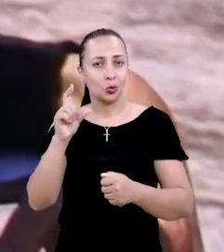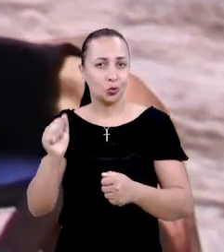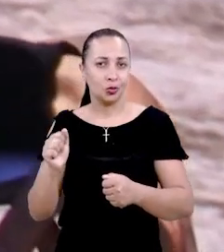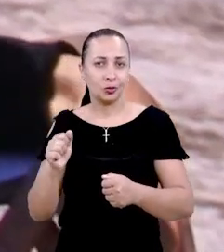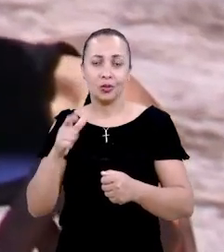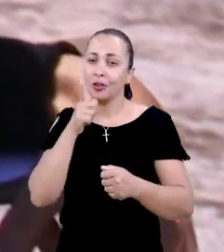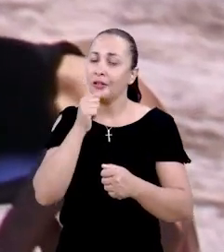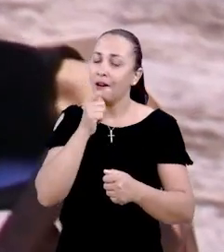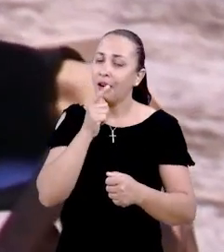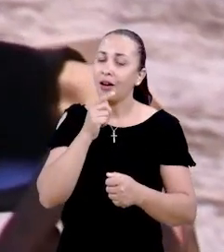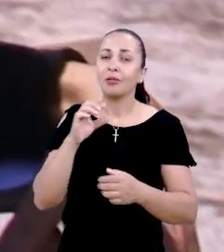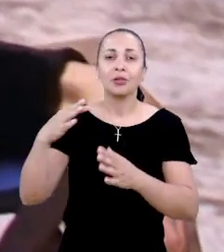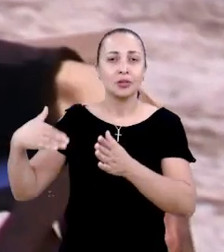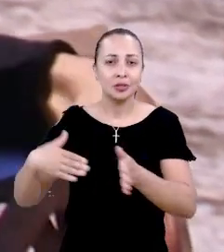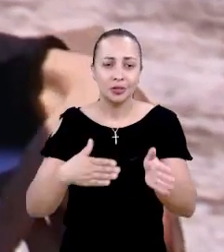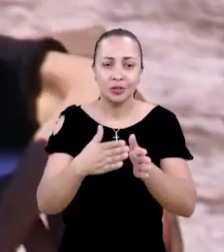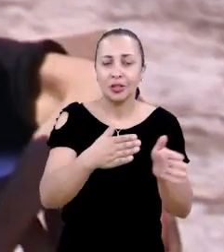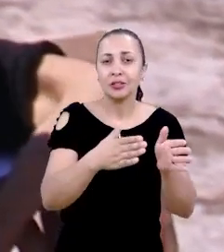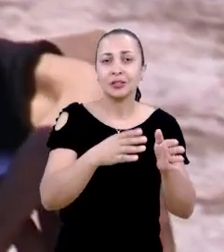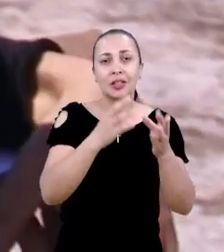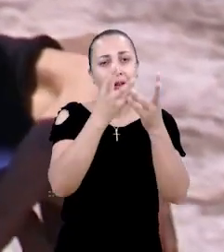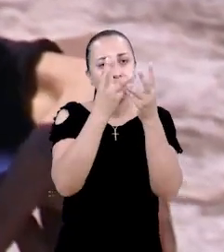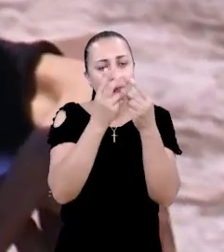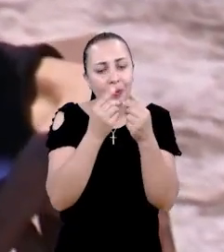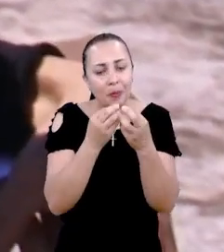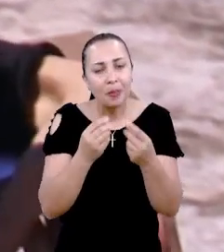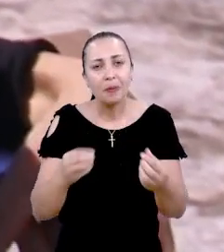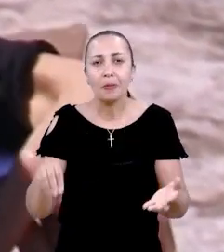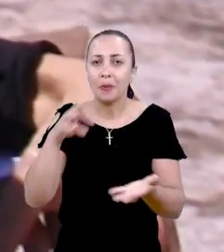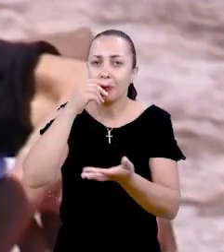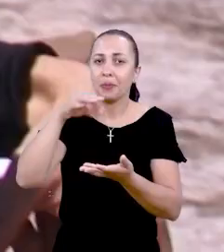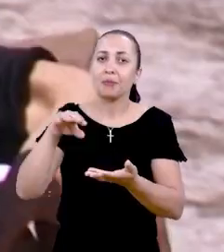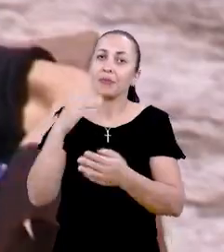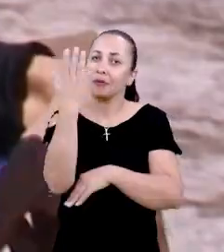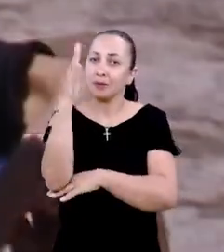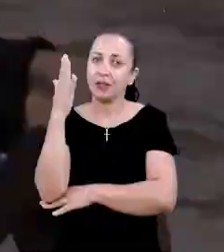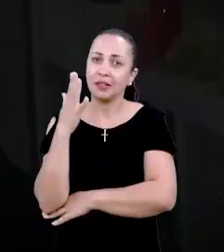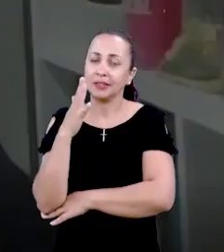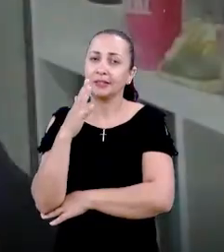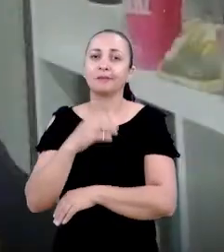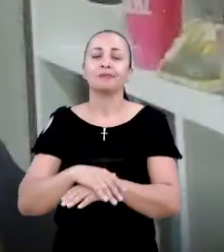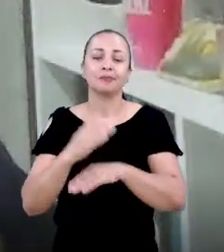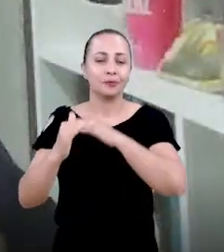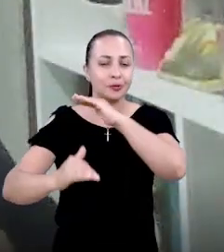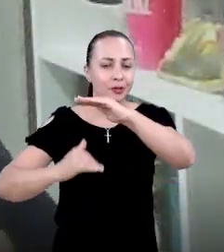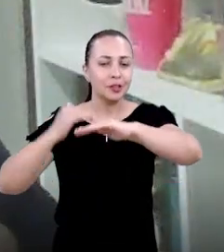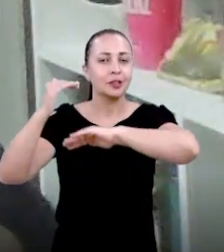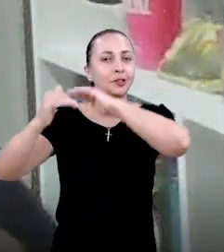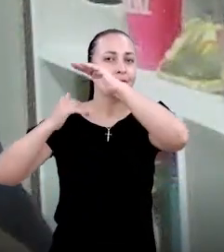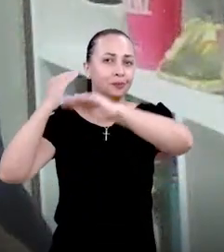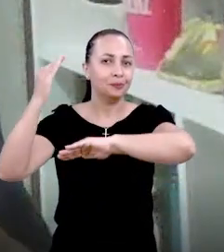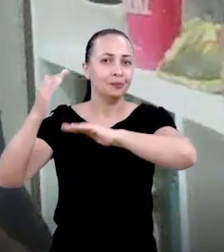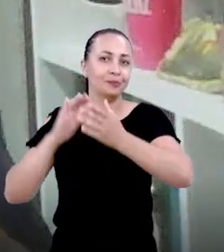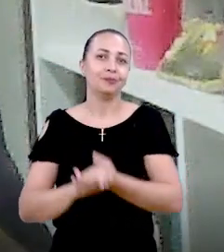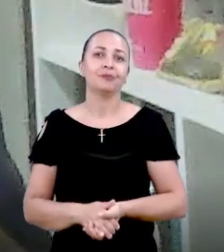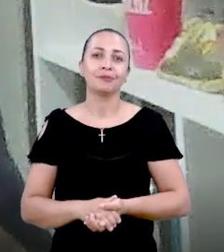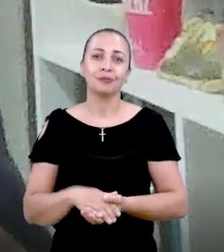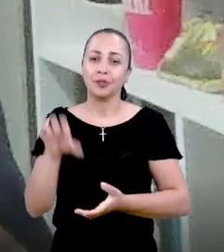para essa salinidade diminuir. E aí a salinidade diminuindo, as plantas voltam a crescer. Planejamos